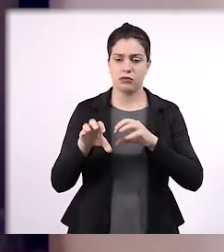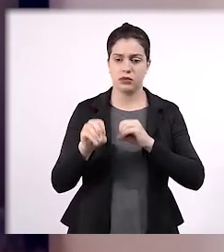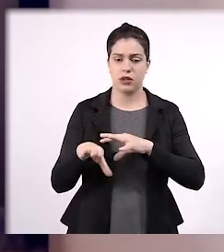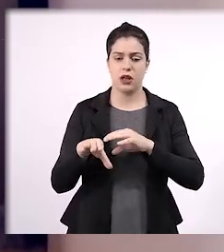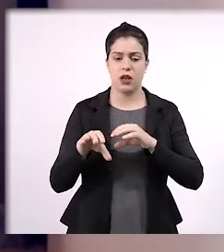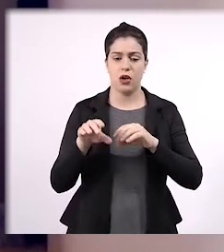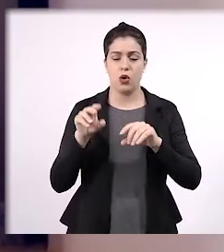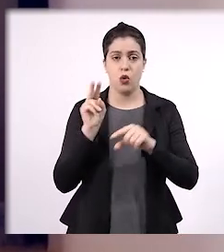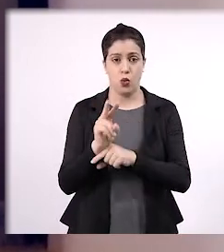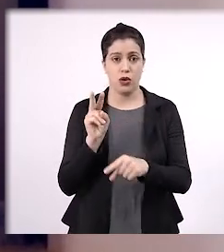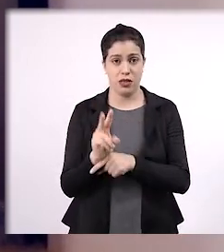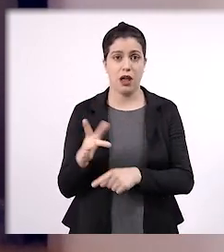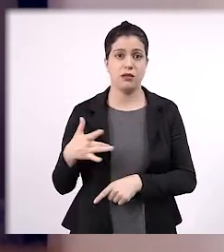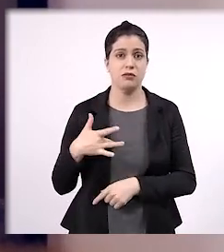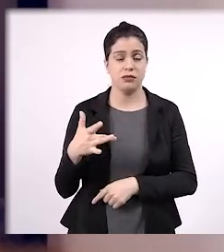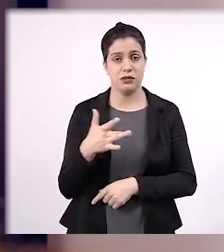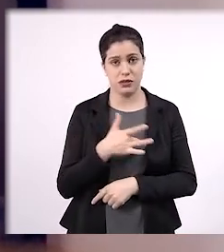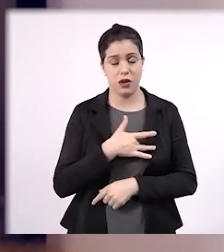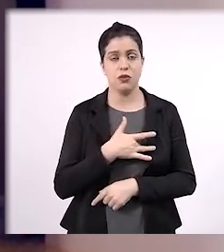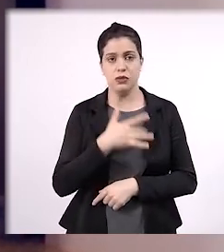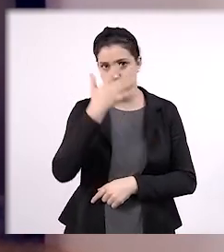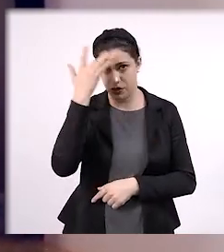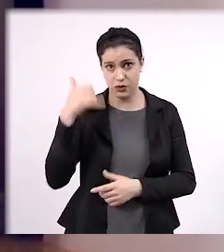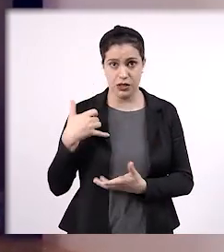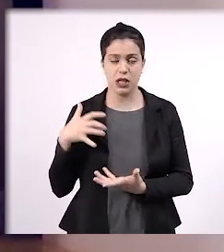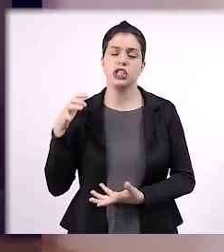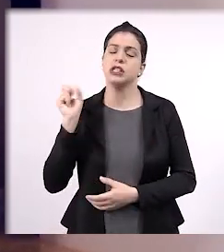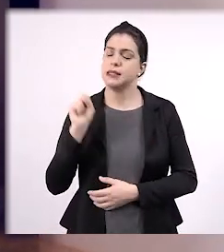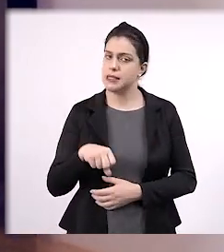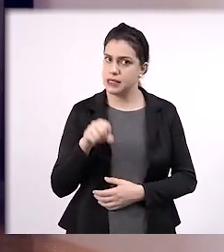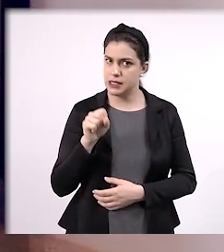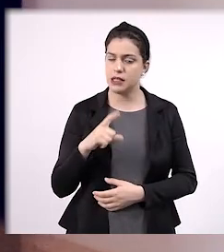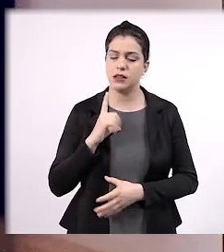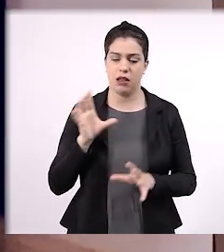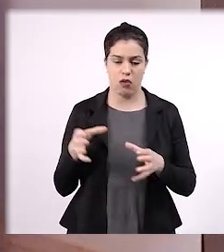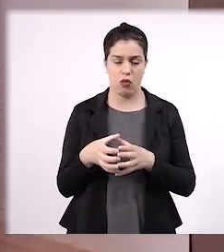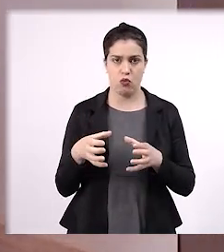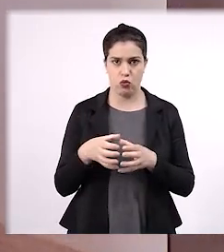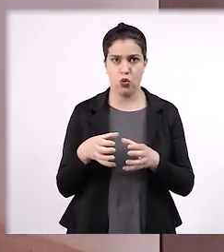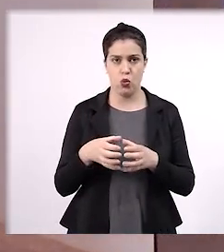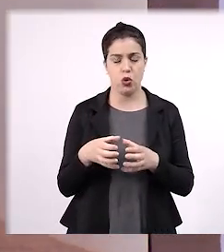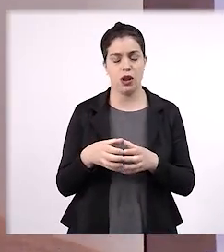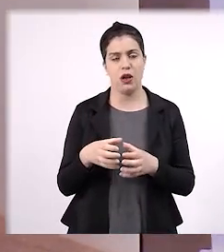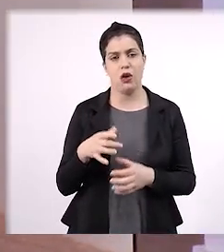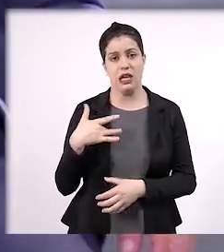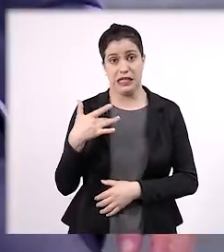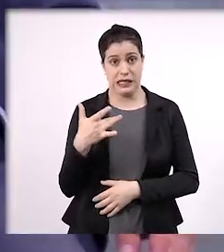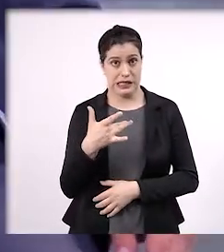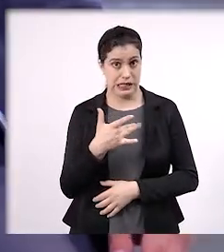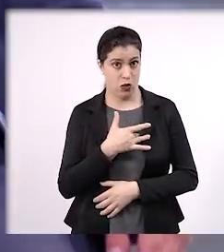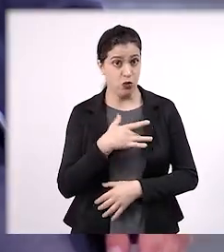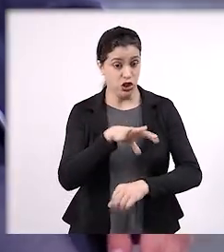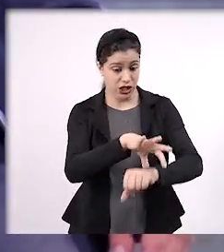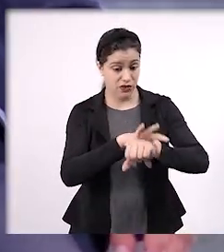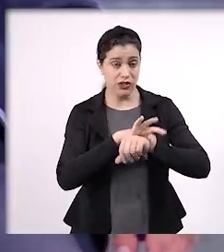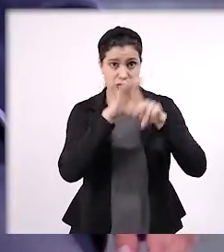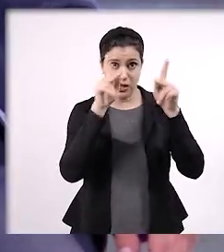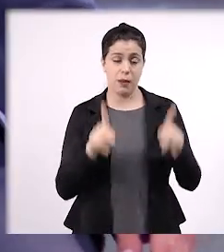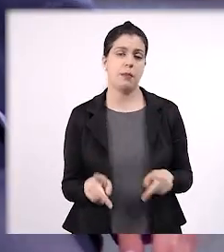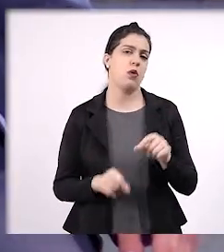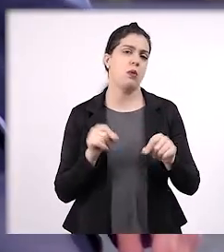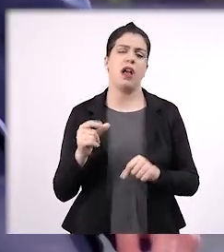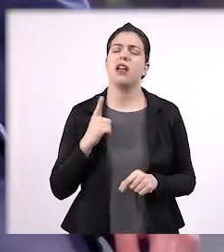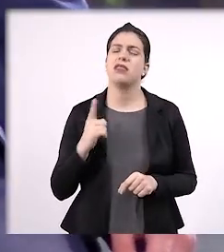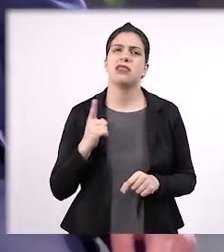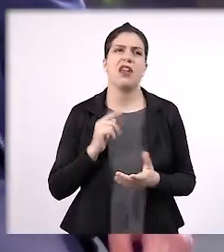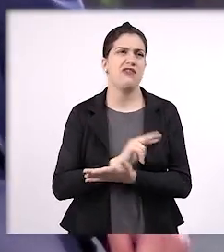trabalho específico para os cuidados de saúde da população idosa e dos outros assistidos? Com certeza. A Defensoria